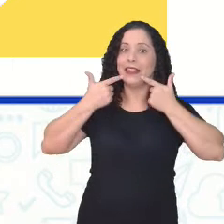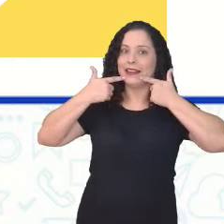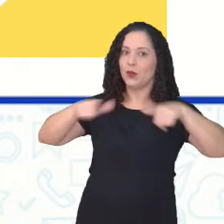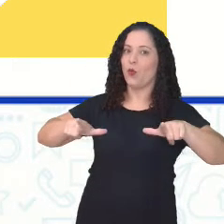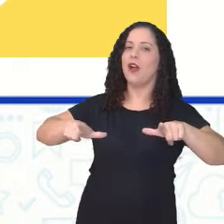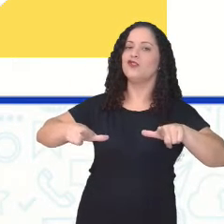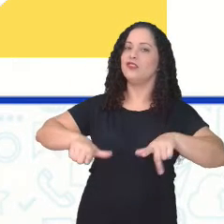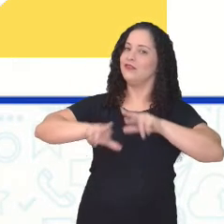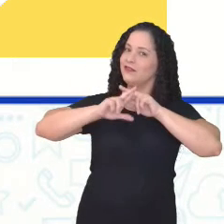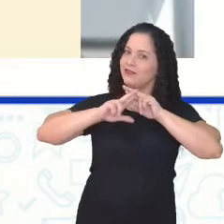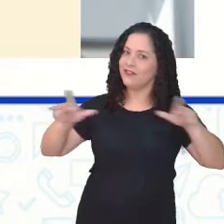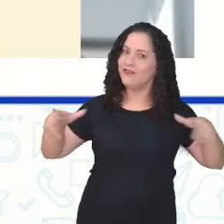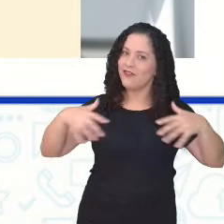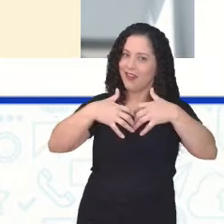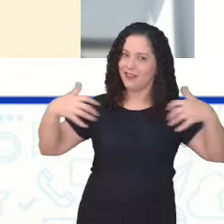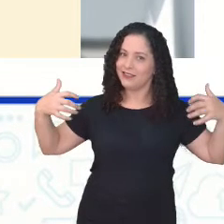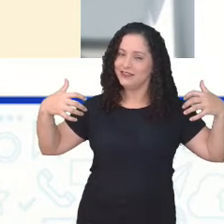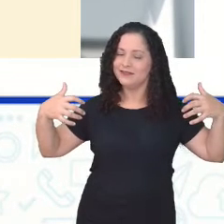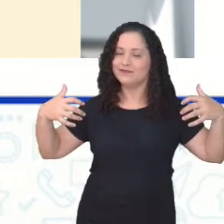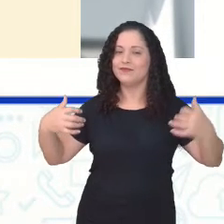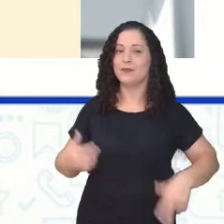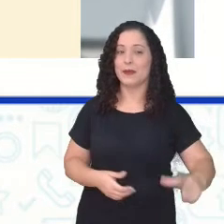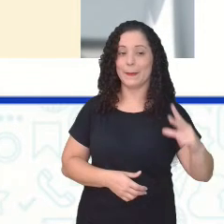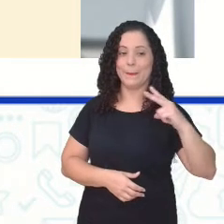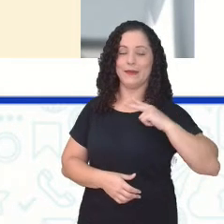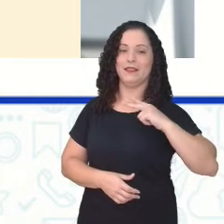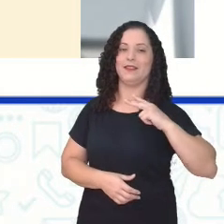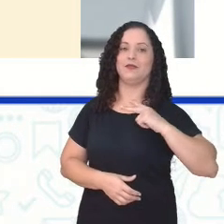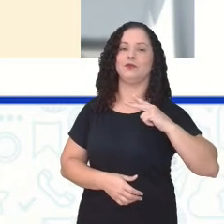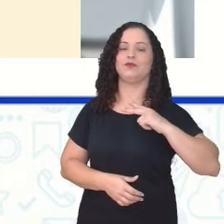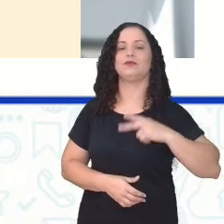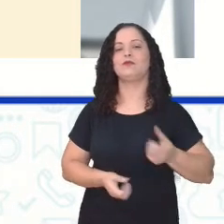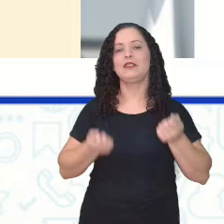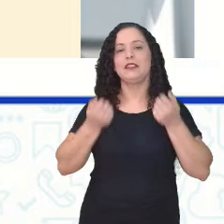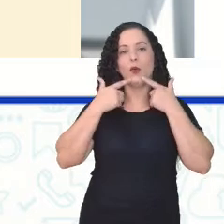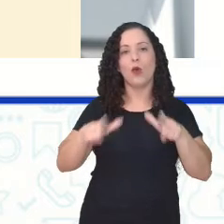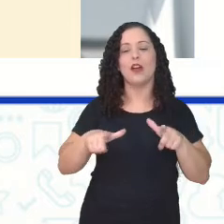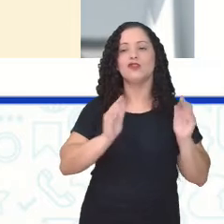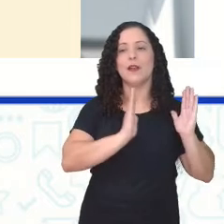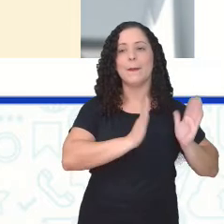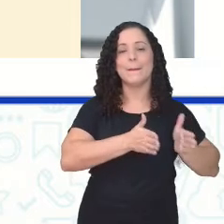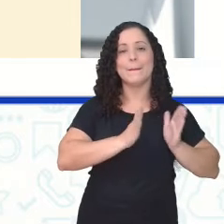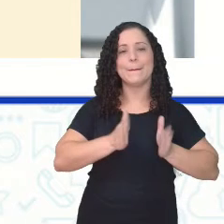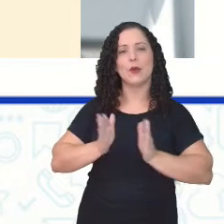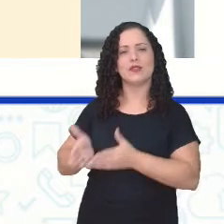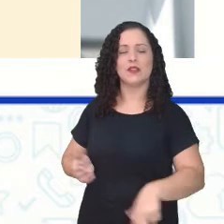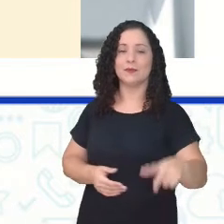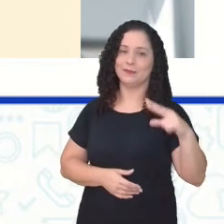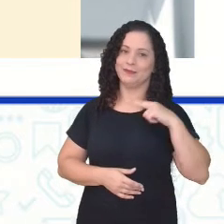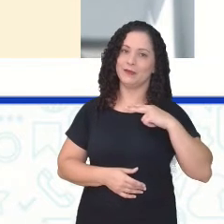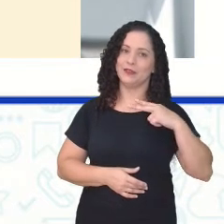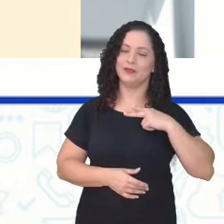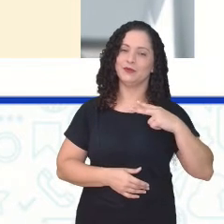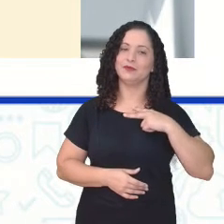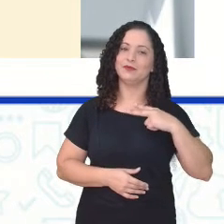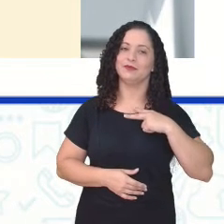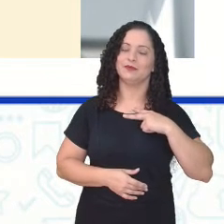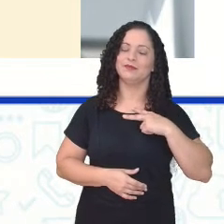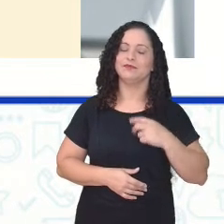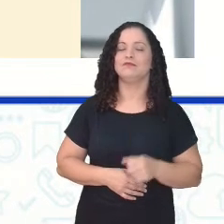A linguagem é individual, não é? A linguagem é um processo individual.